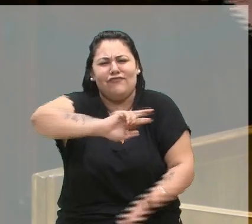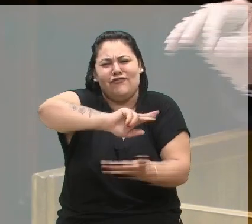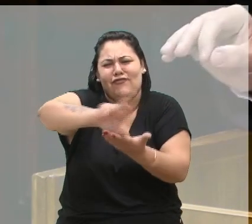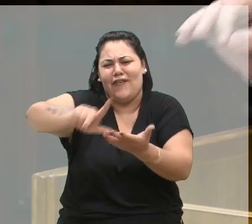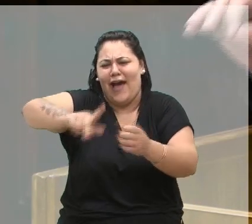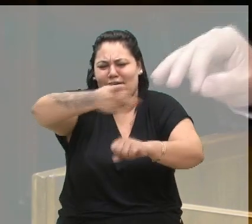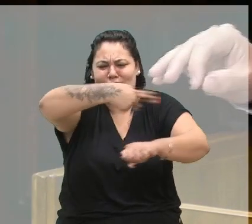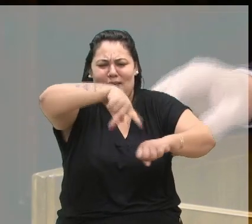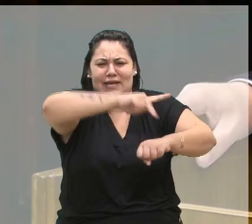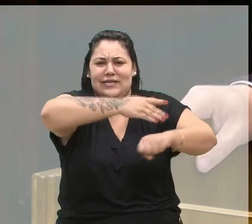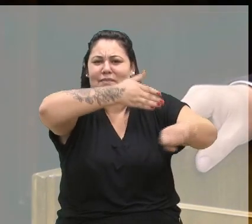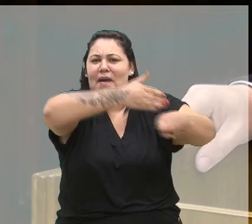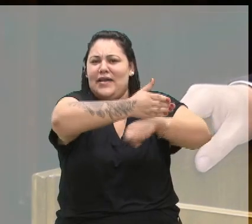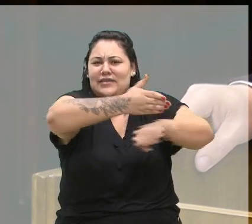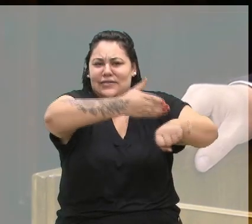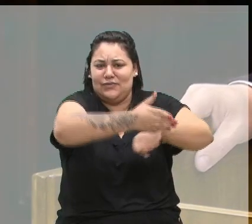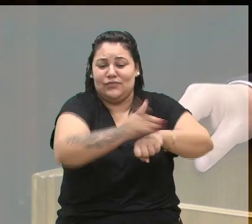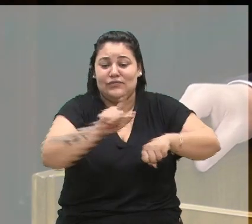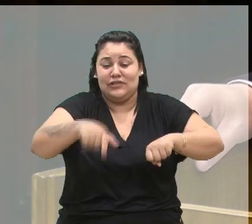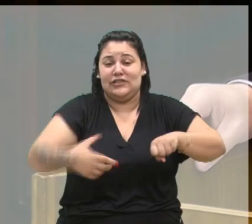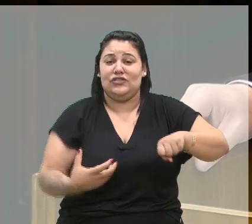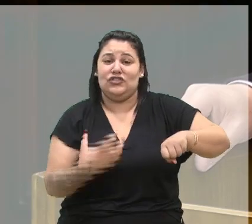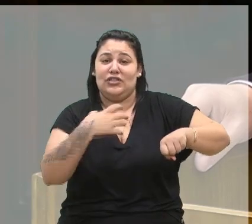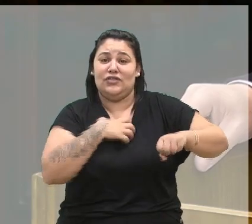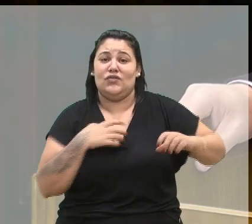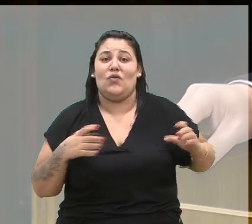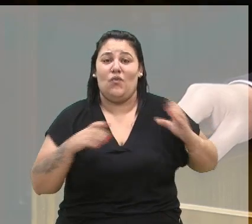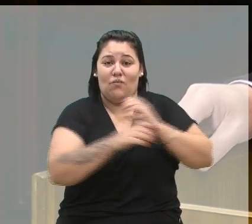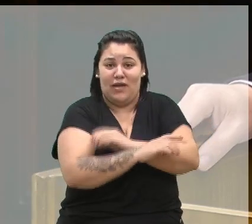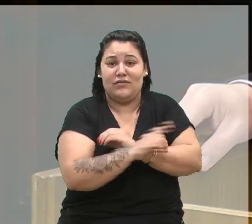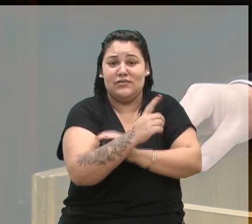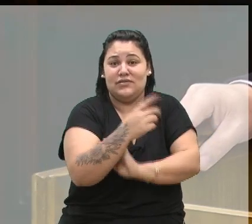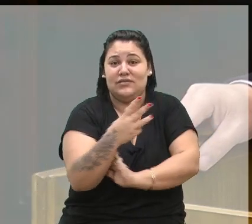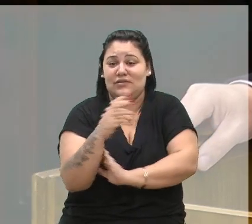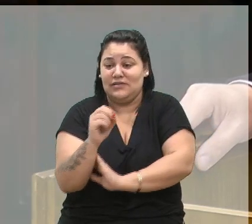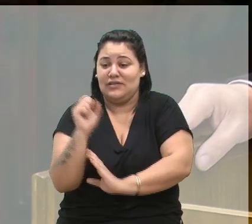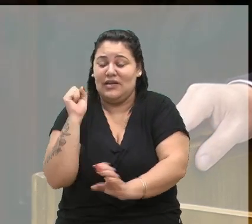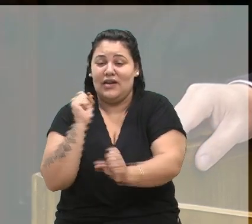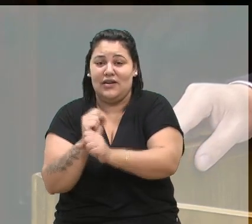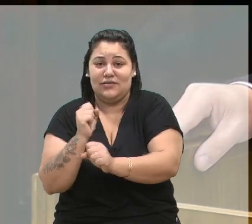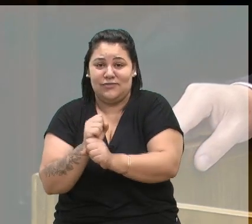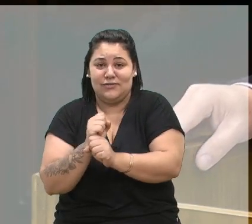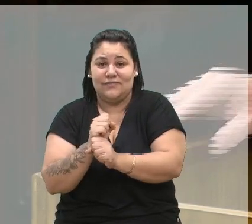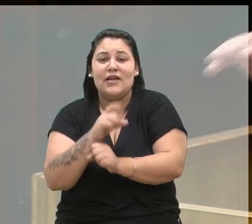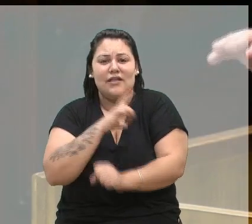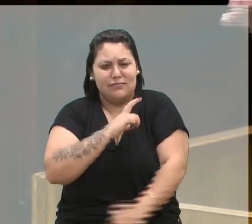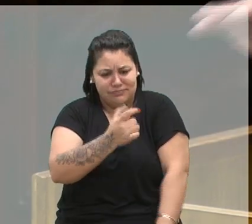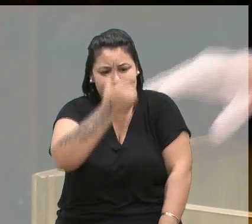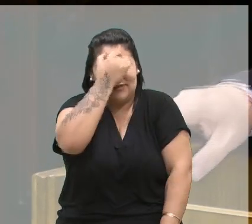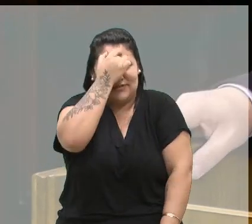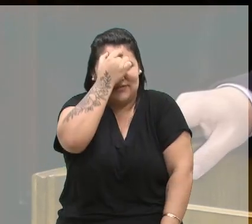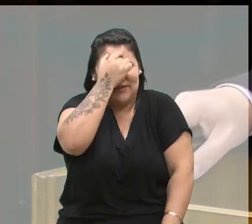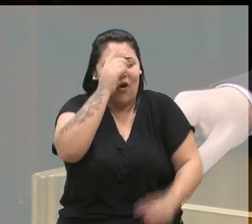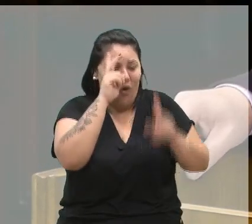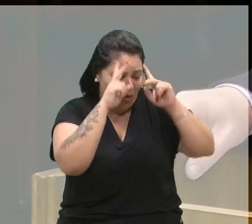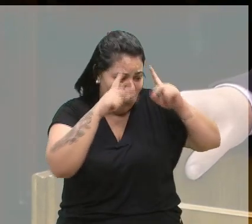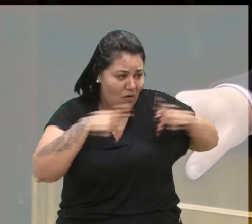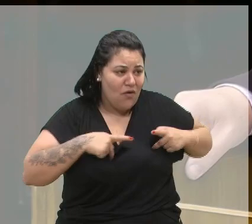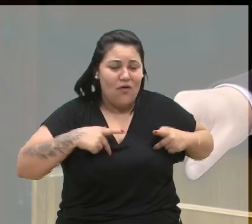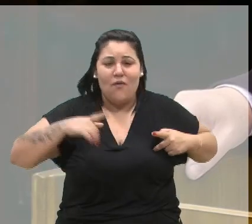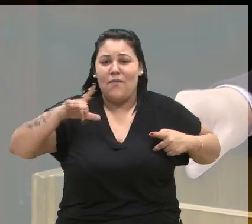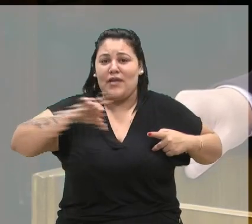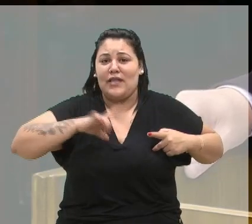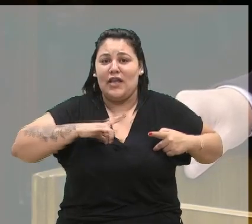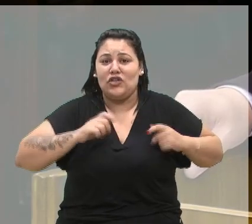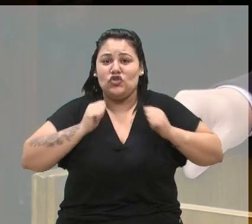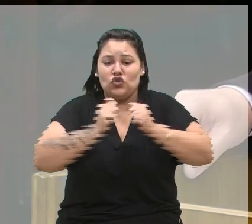completa 130 anos, ciente do reconhecimento que possui junto a todos os outros Supremos